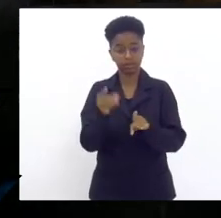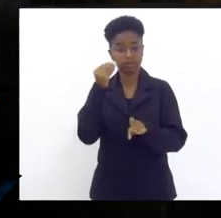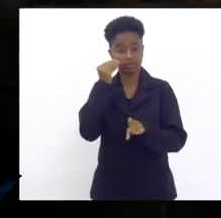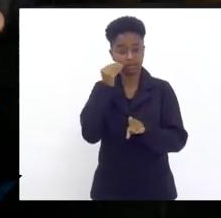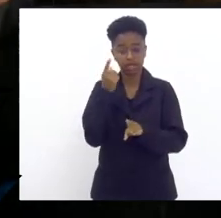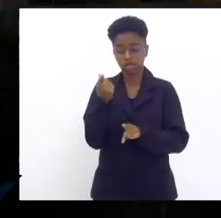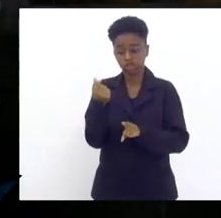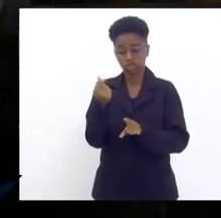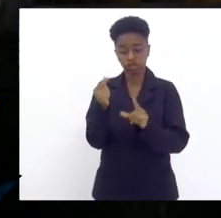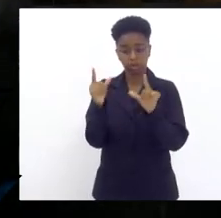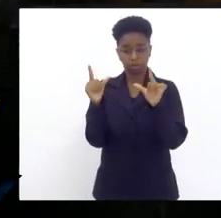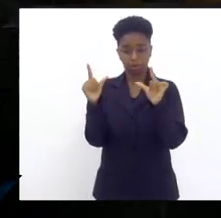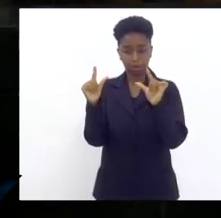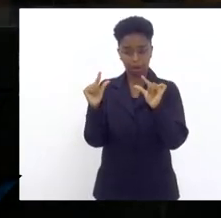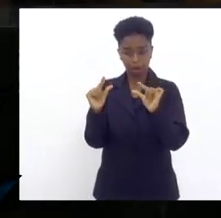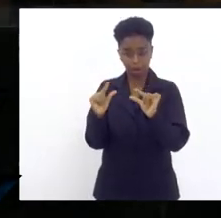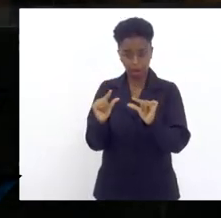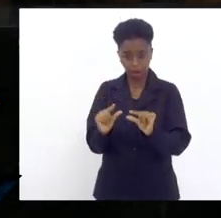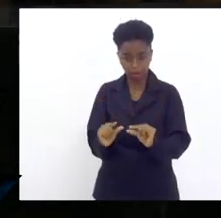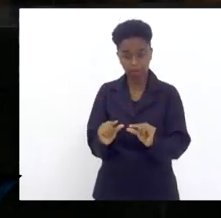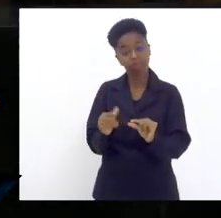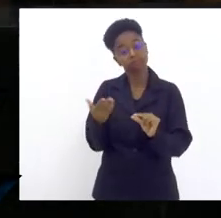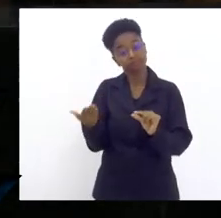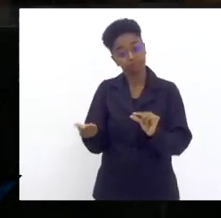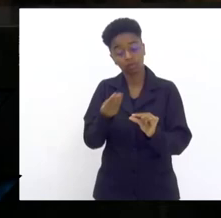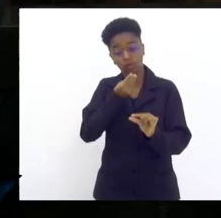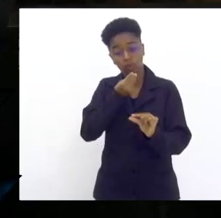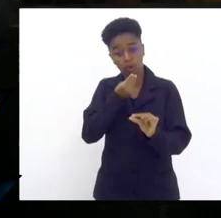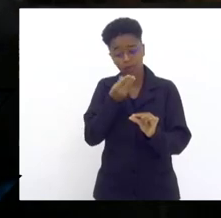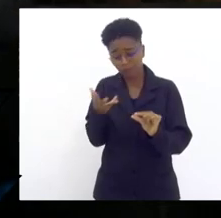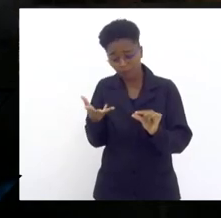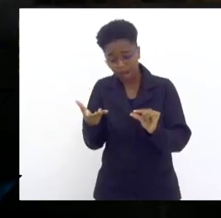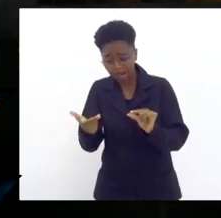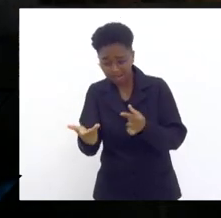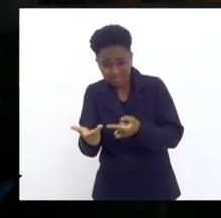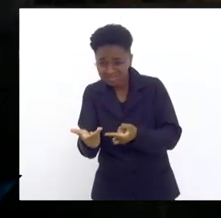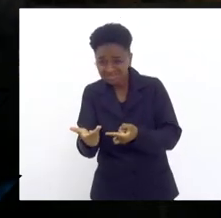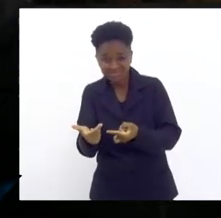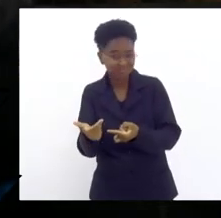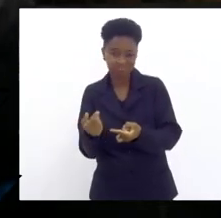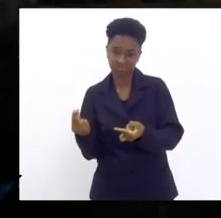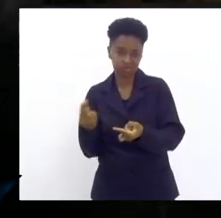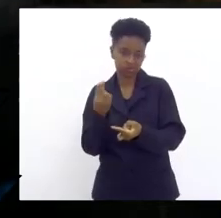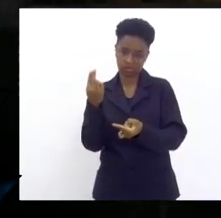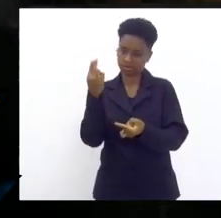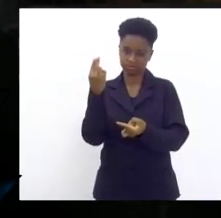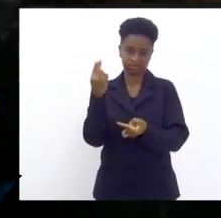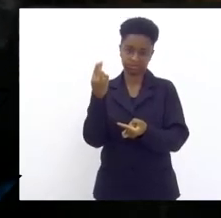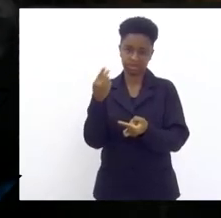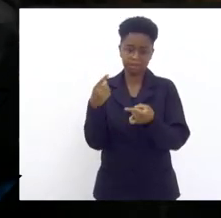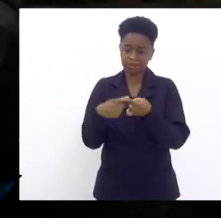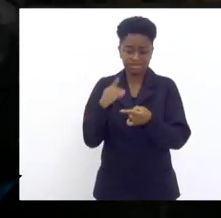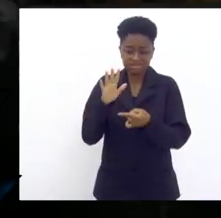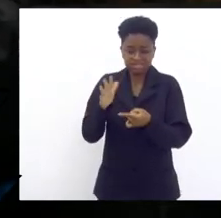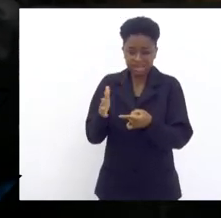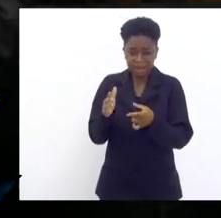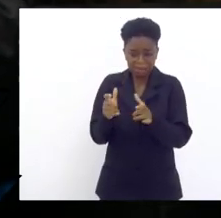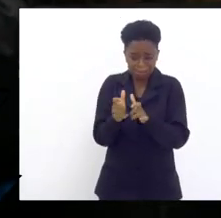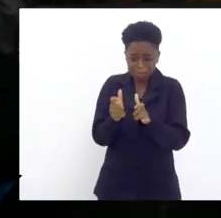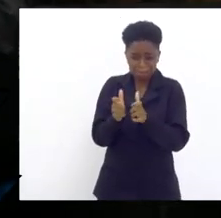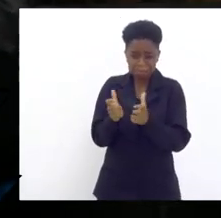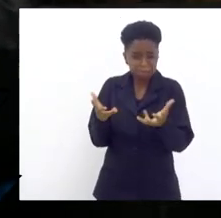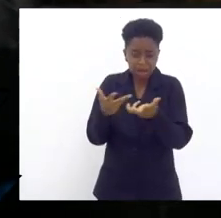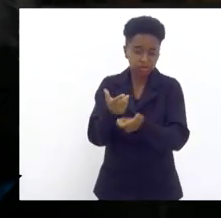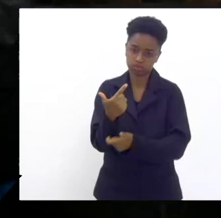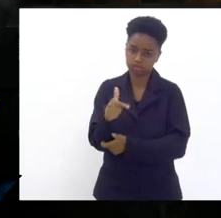de receita evidentemente essa qualidade que já não é tão grandiosa assim vai decair muito mais